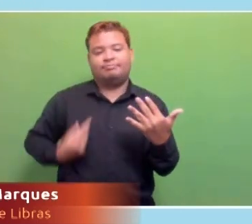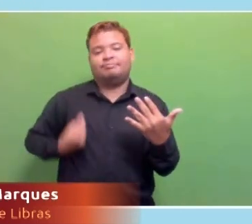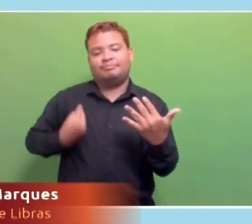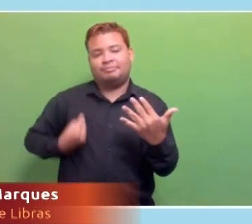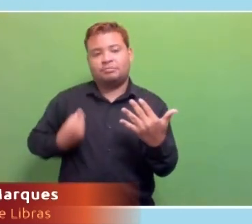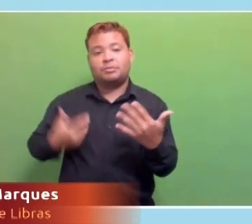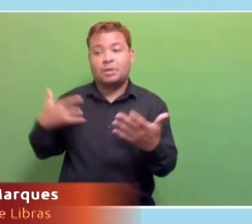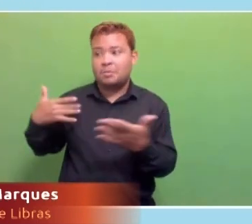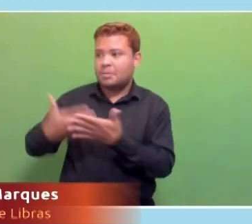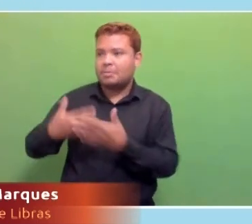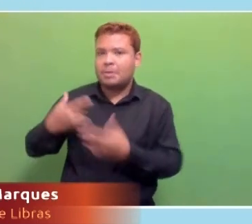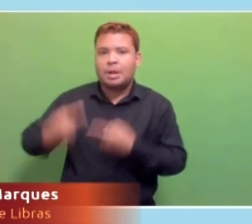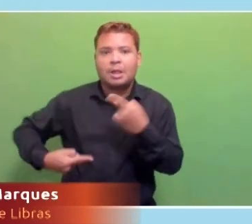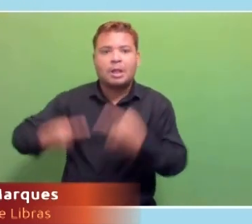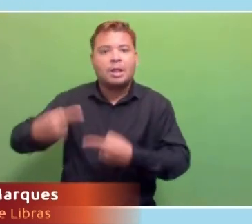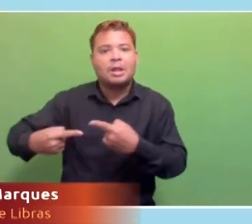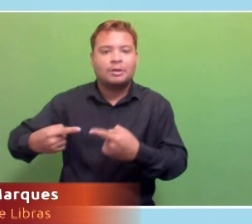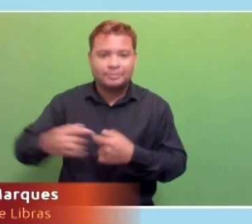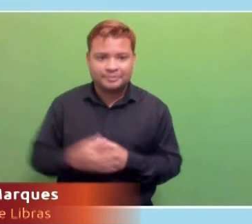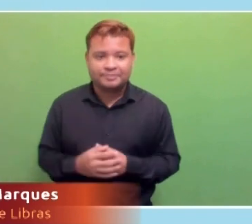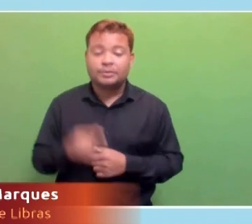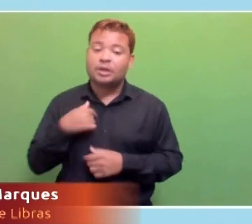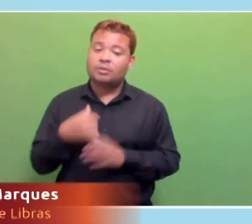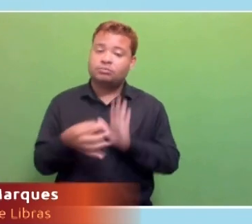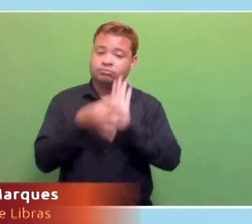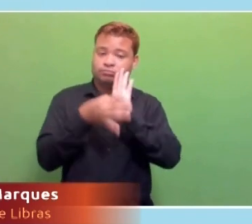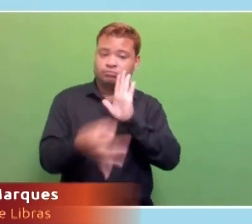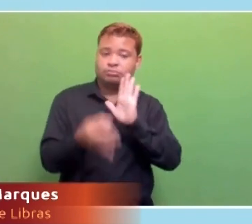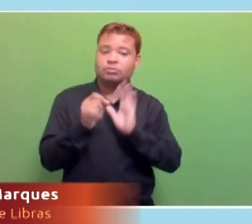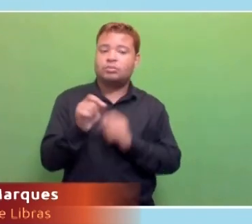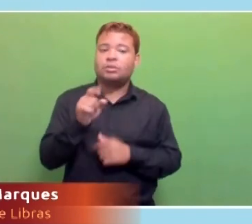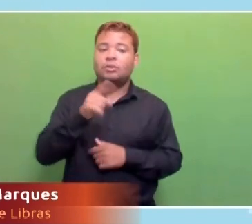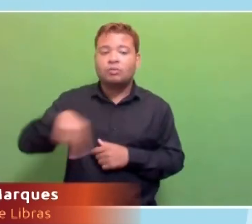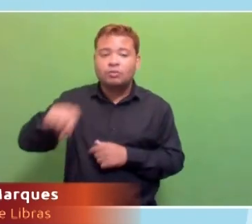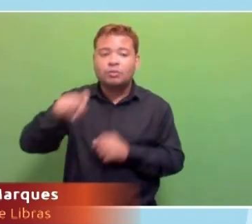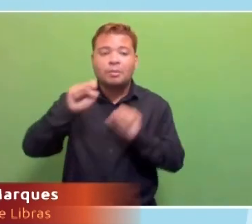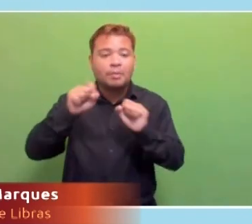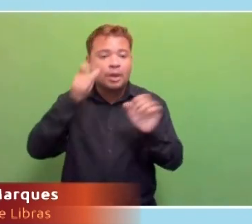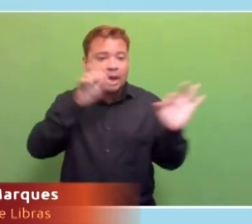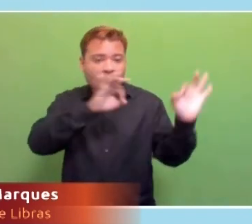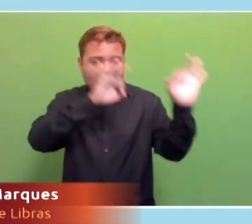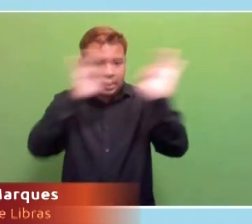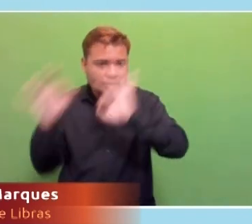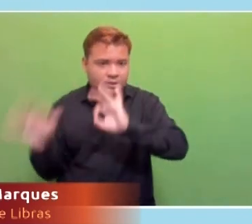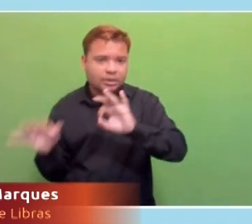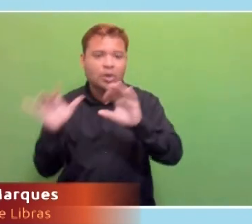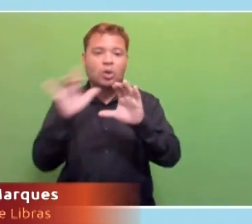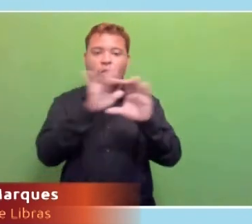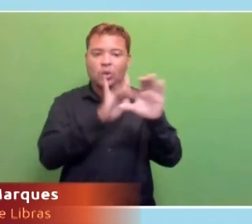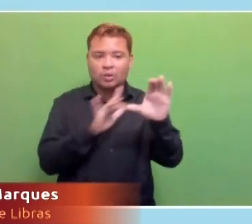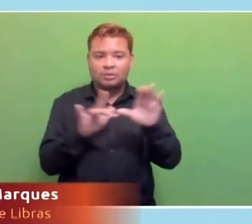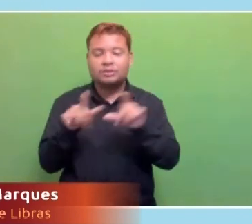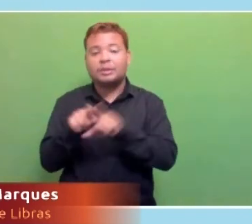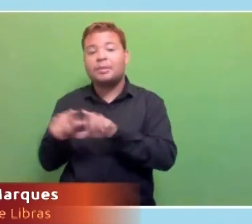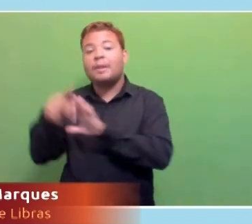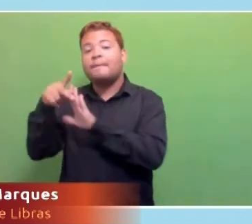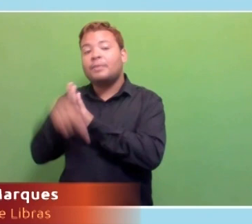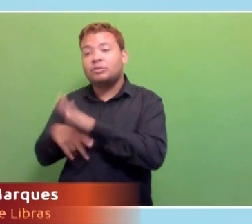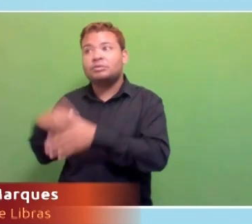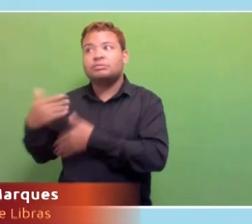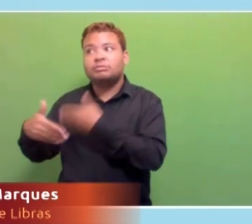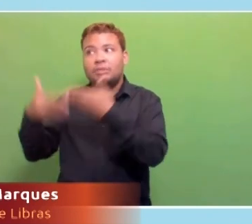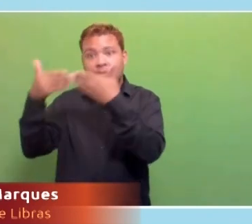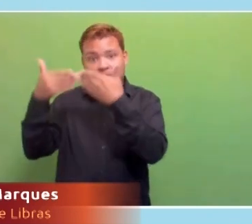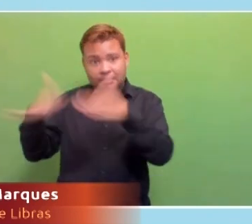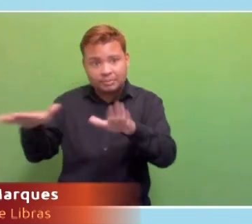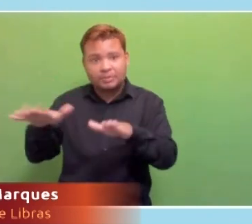discussão. Faço algumas sugestões para você. Você pode acompanhar o Conexões, acompanhar o nosso novo projeto que deve estrear em breve, no mês de